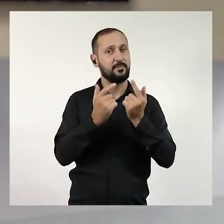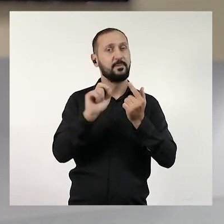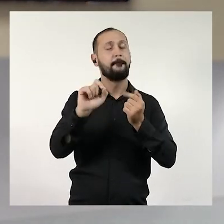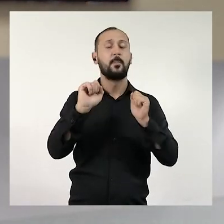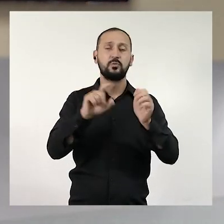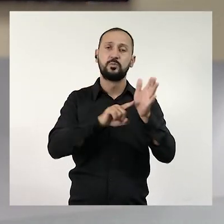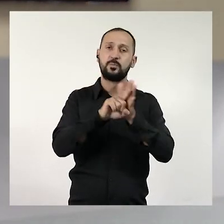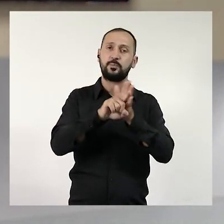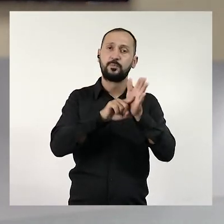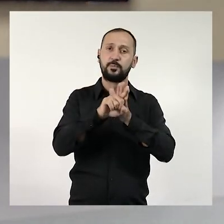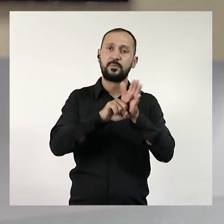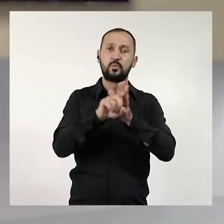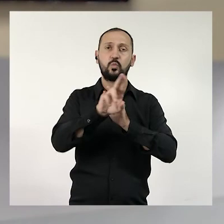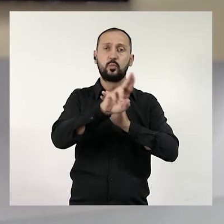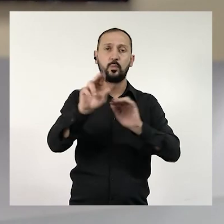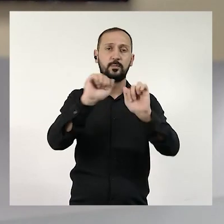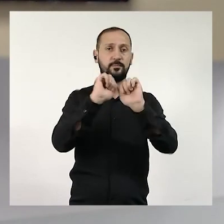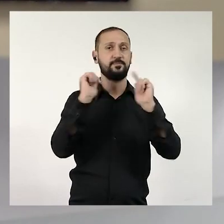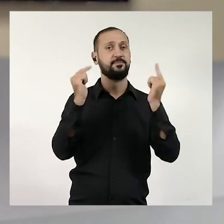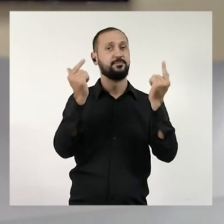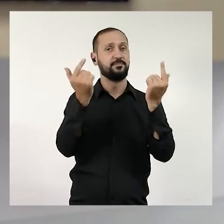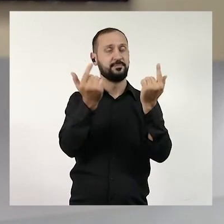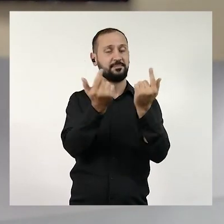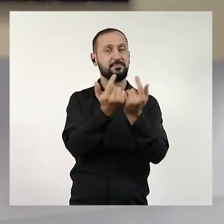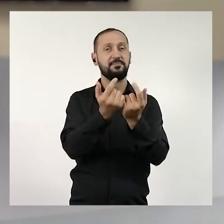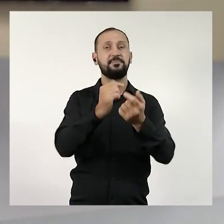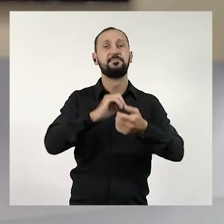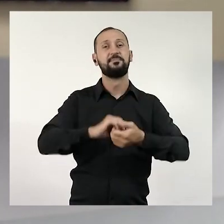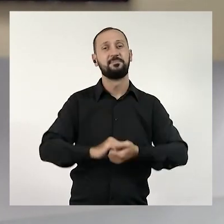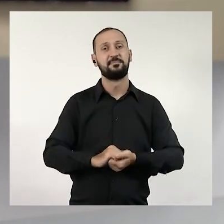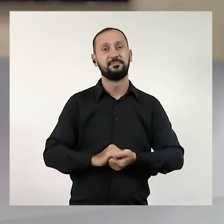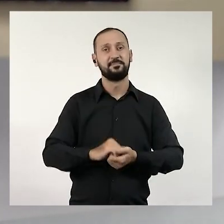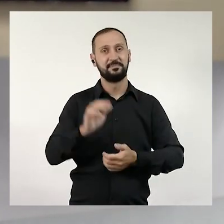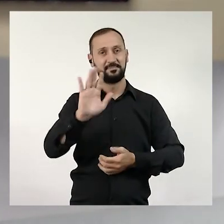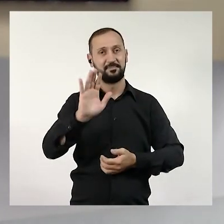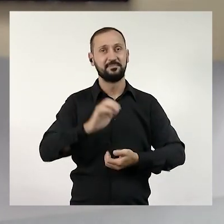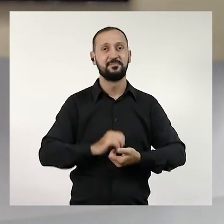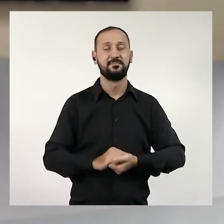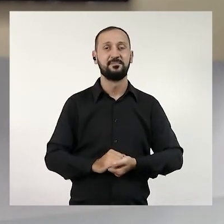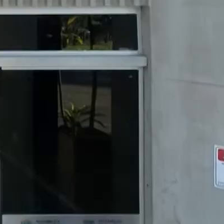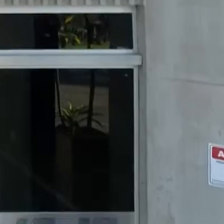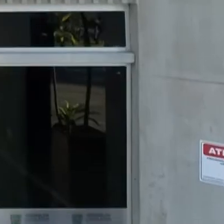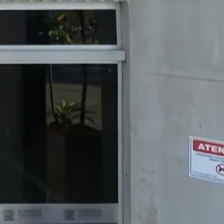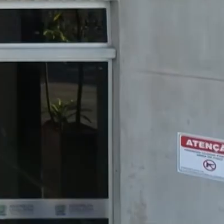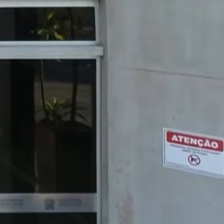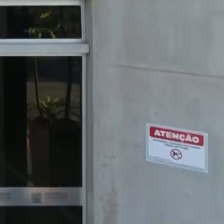É só pesquisar por Assembleia Legislativa de Mato Grosso do Sul. Até mais!